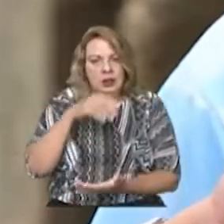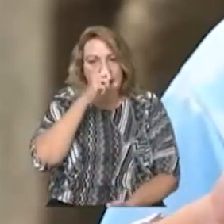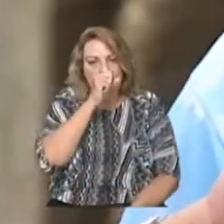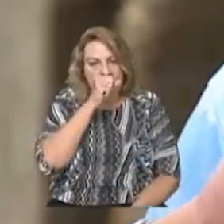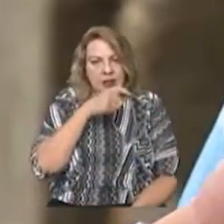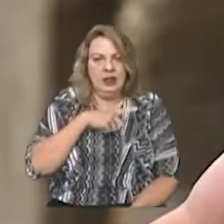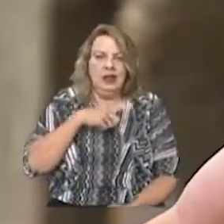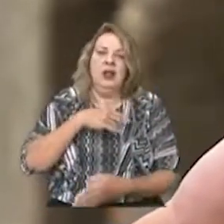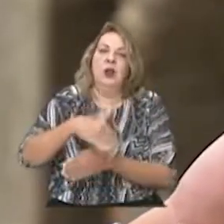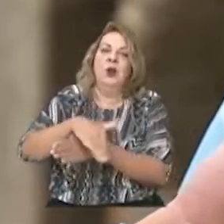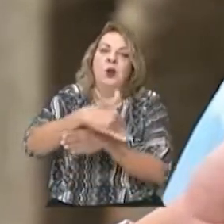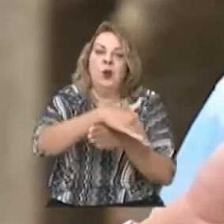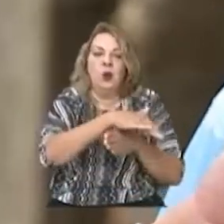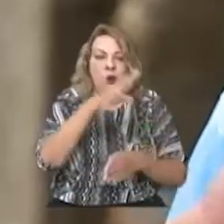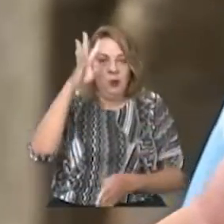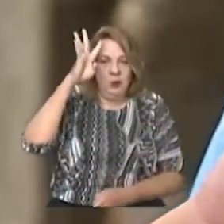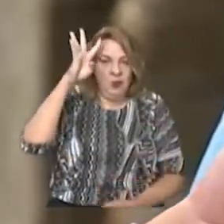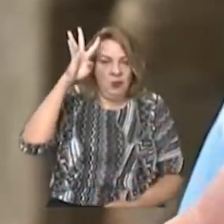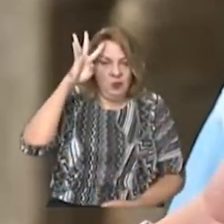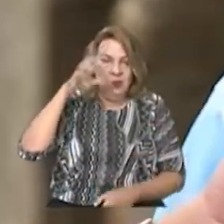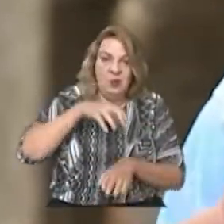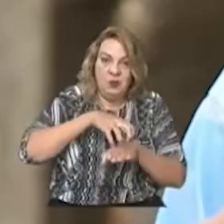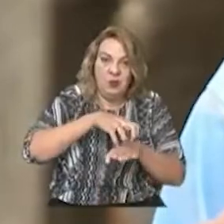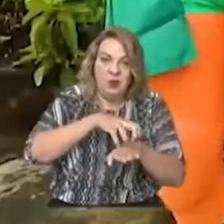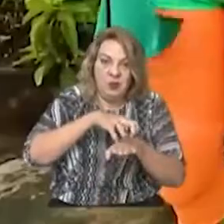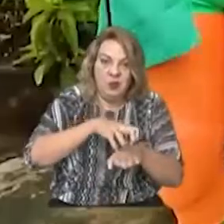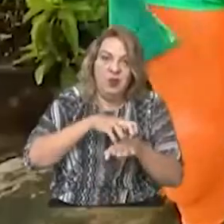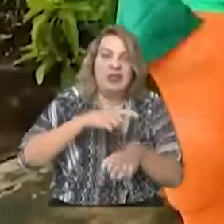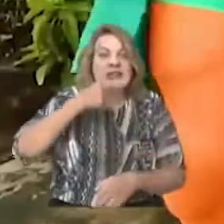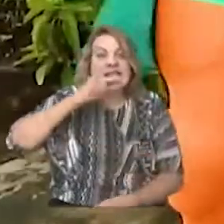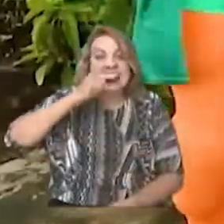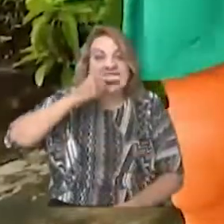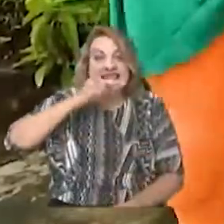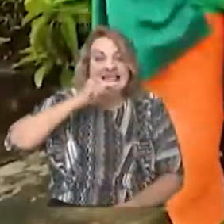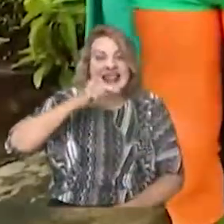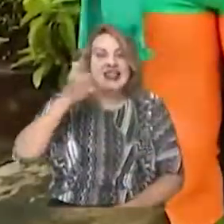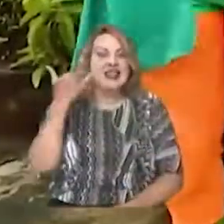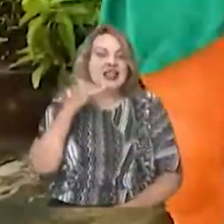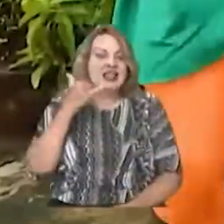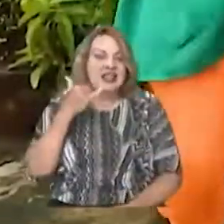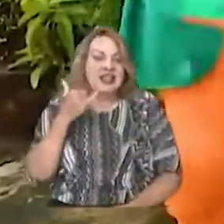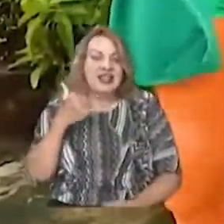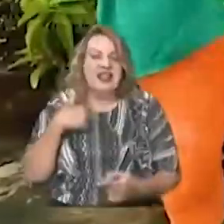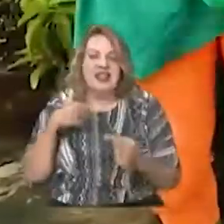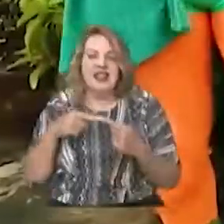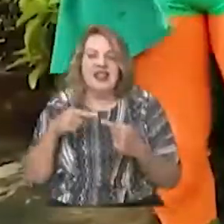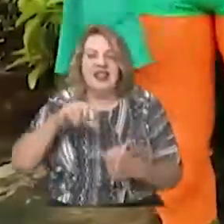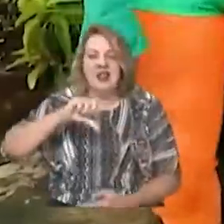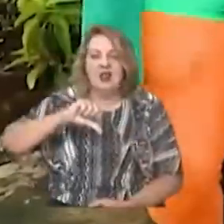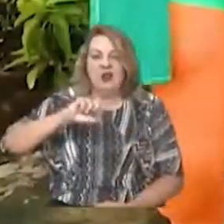Santo Amaro das Brotas, nas quarta-feira na Caravana, em Maruim. E o telefone pra contato é o